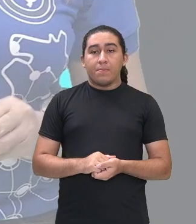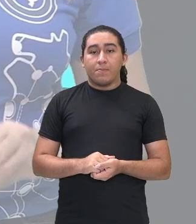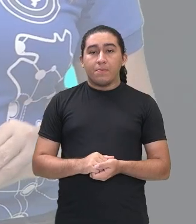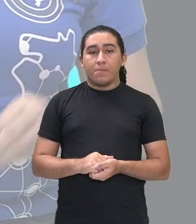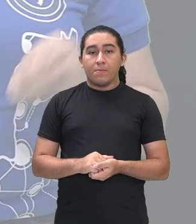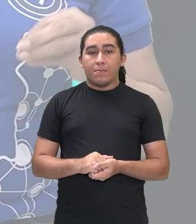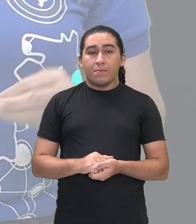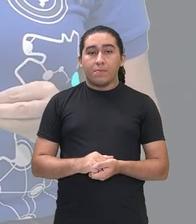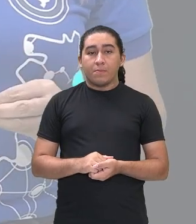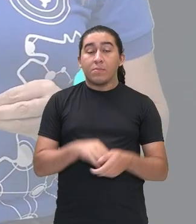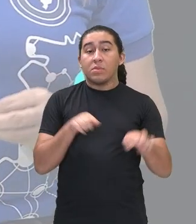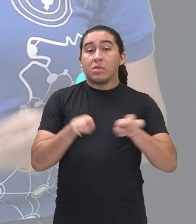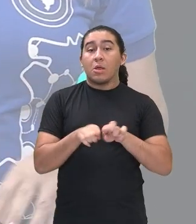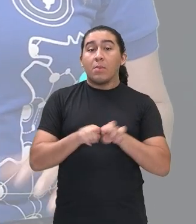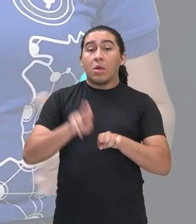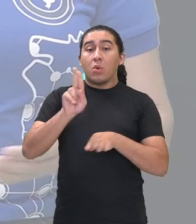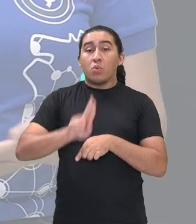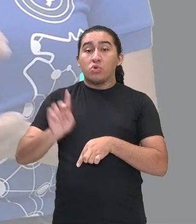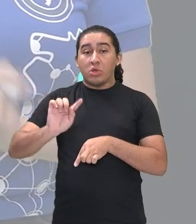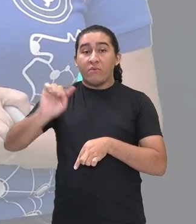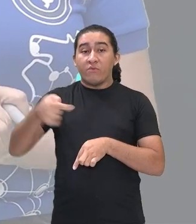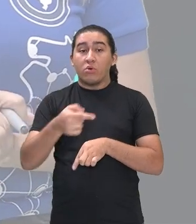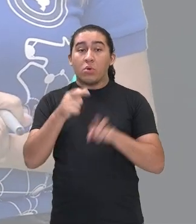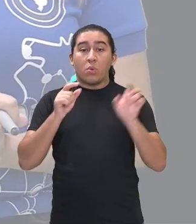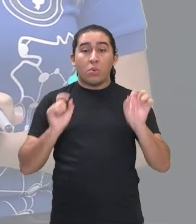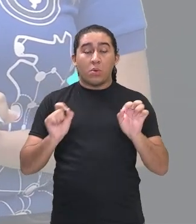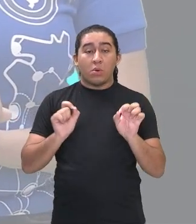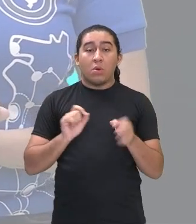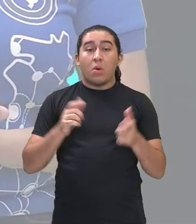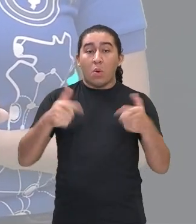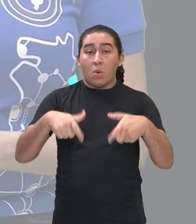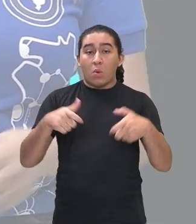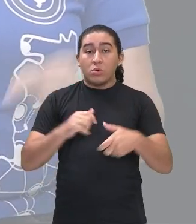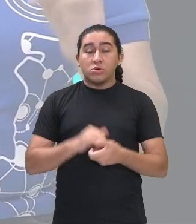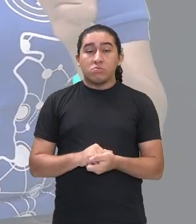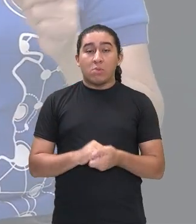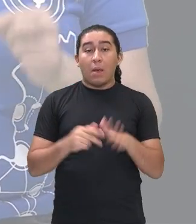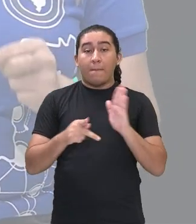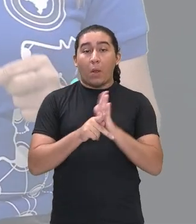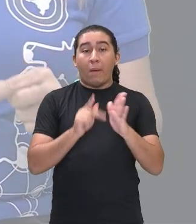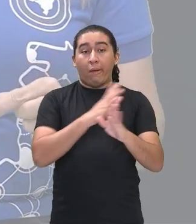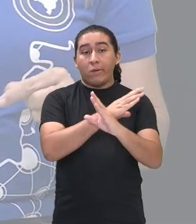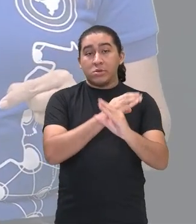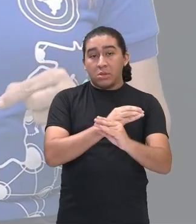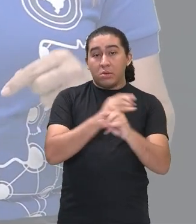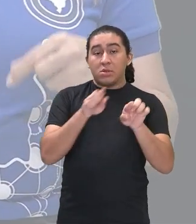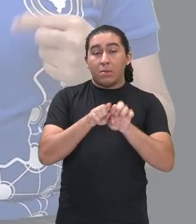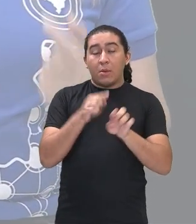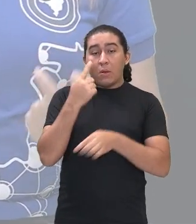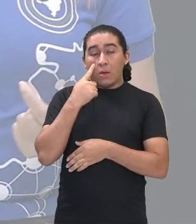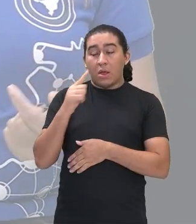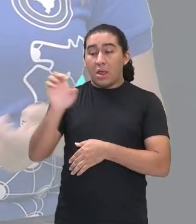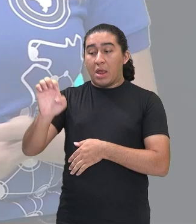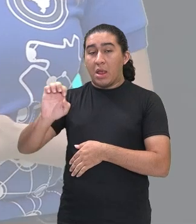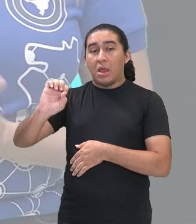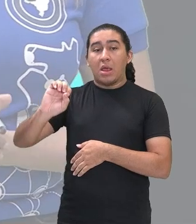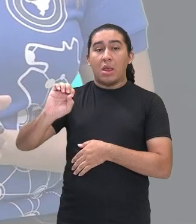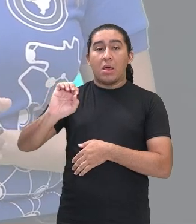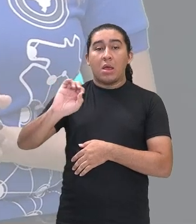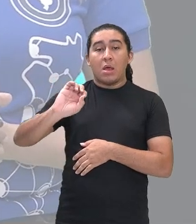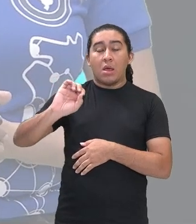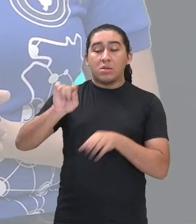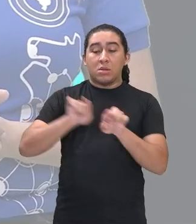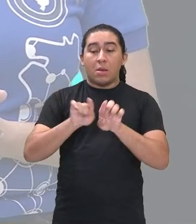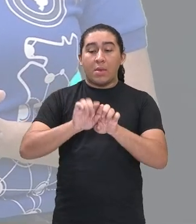Usa-se a vírgula também nas conjunções e ou nem